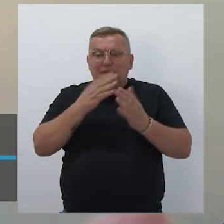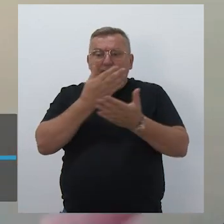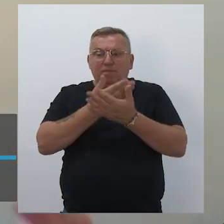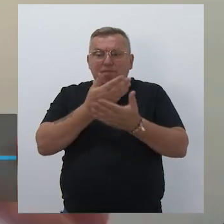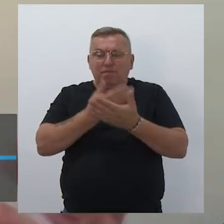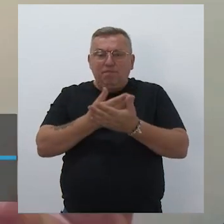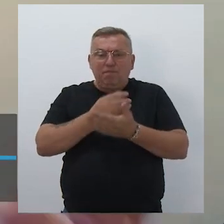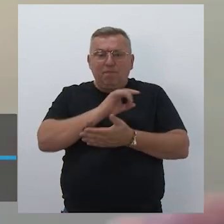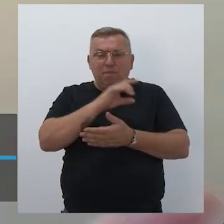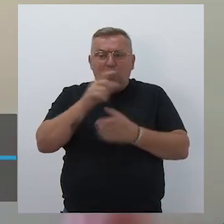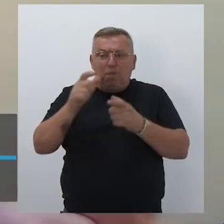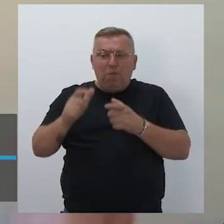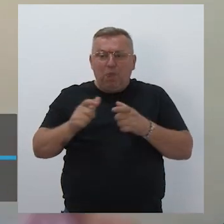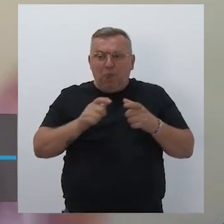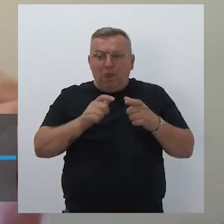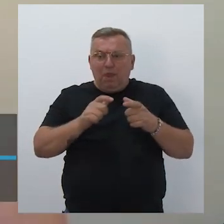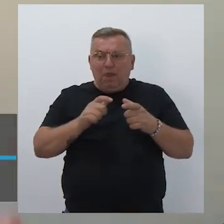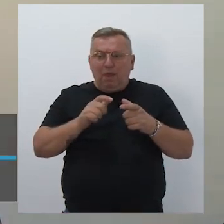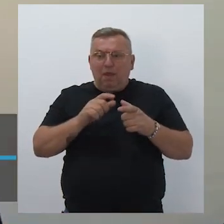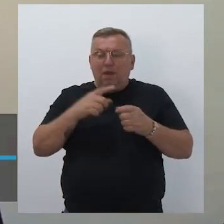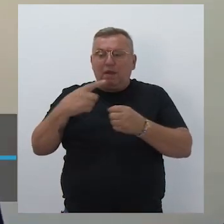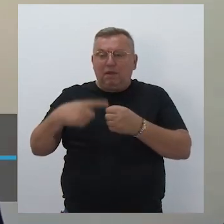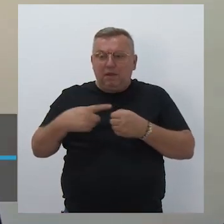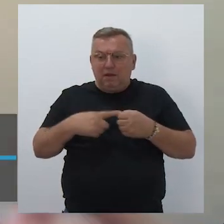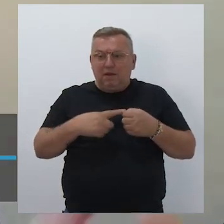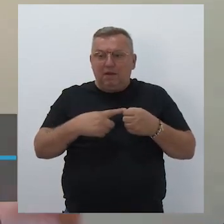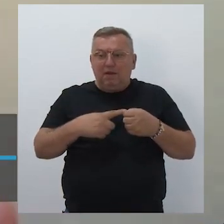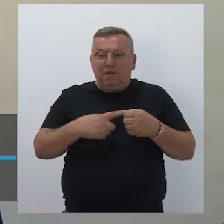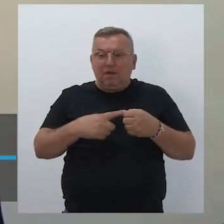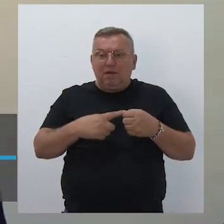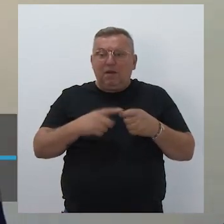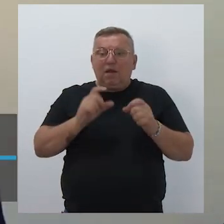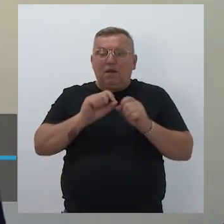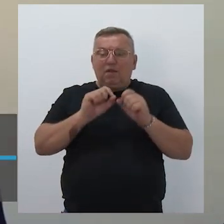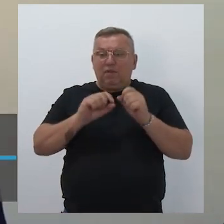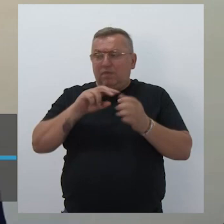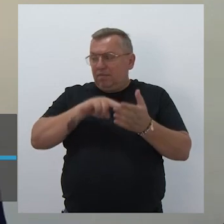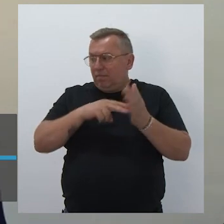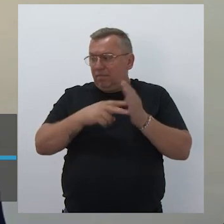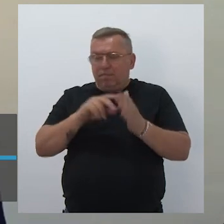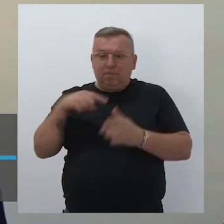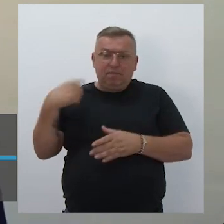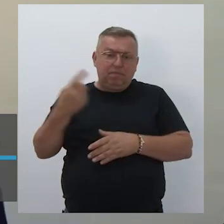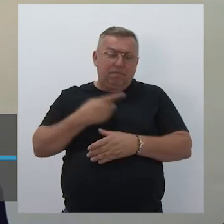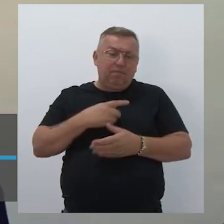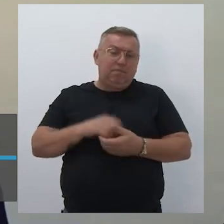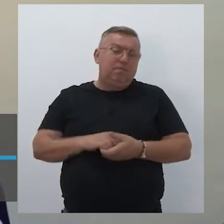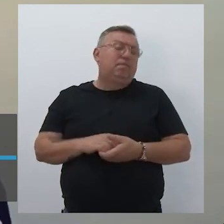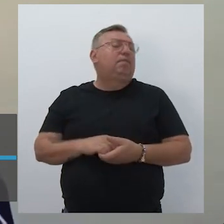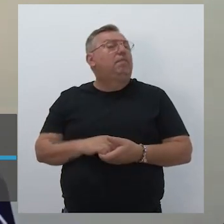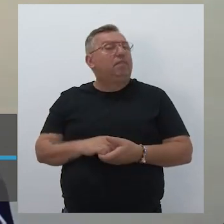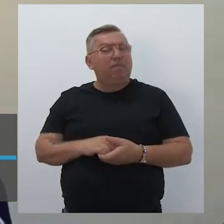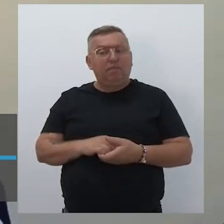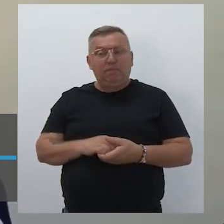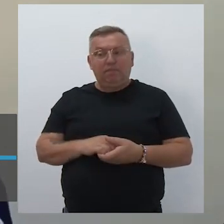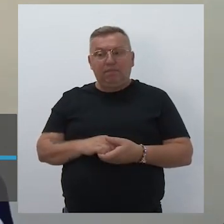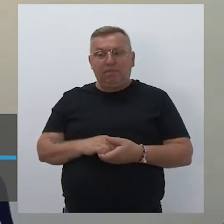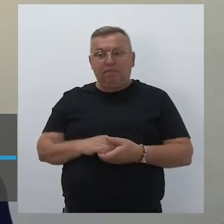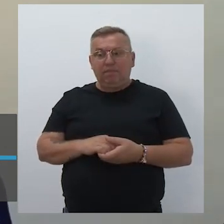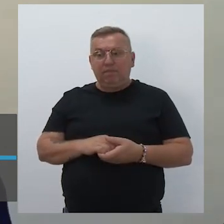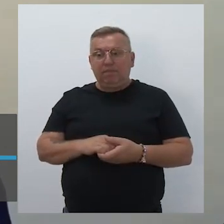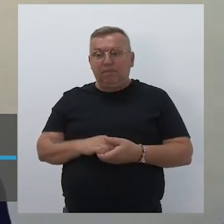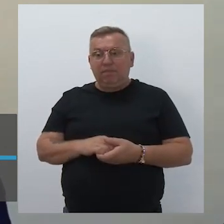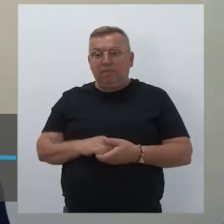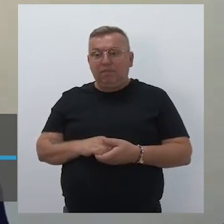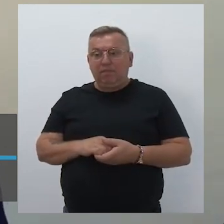cada unidade escolar, de cada município, e que faça sentido para os nossos estudantes. Ok?